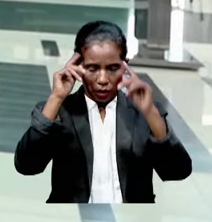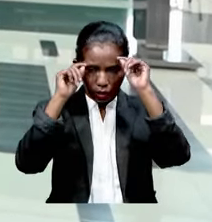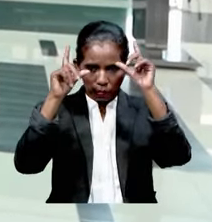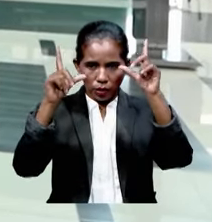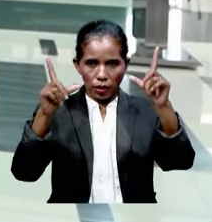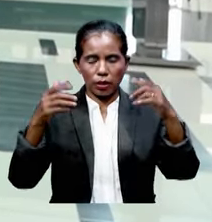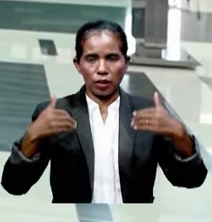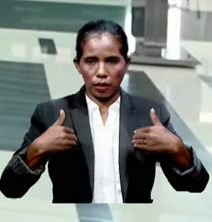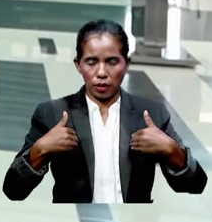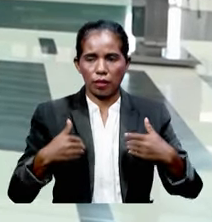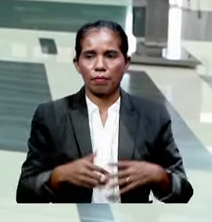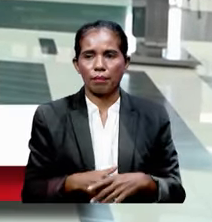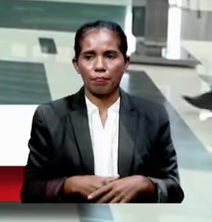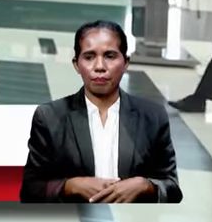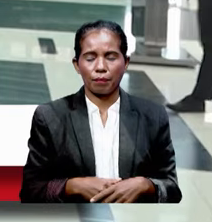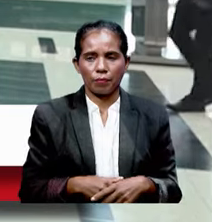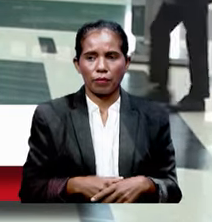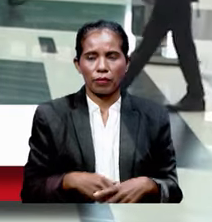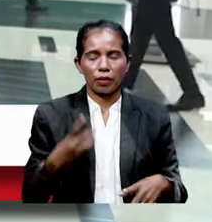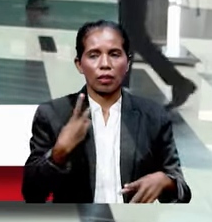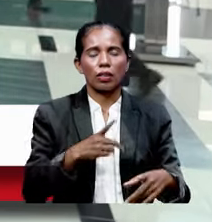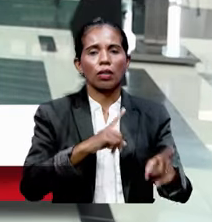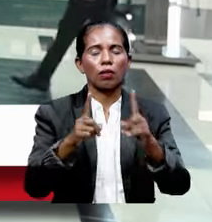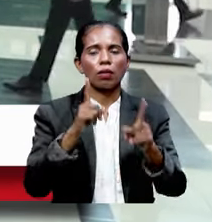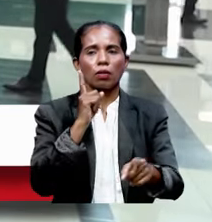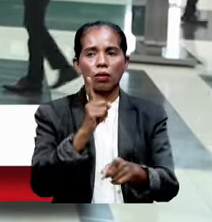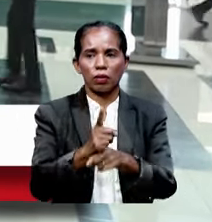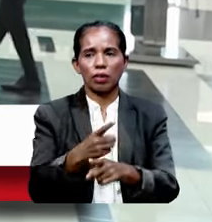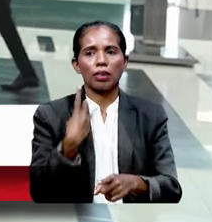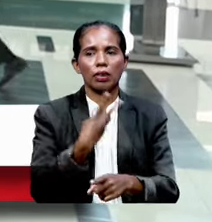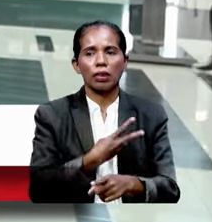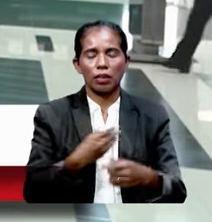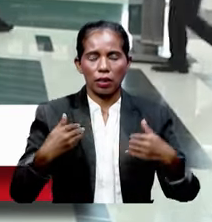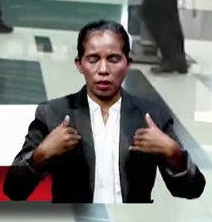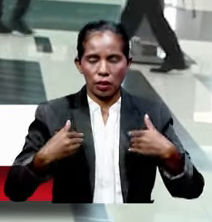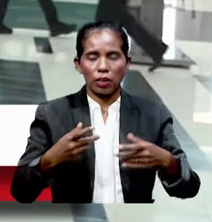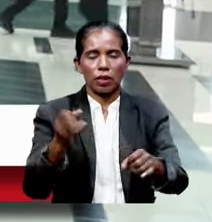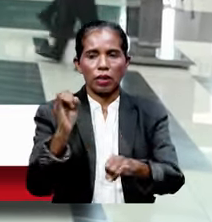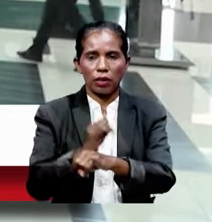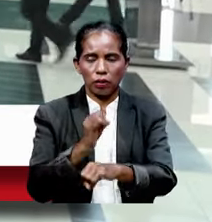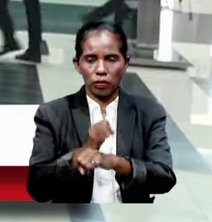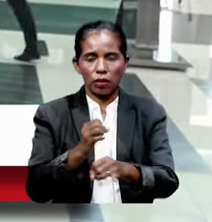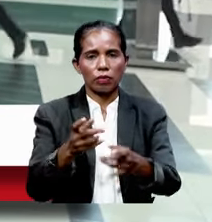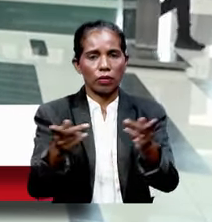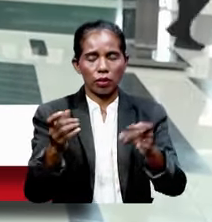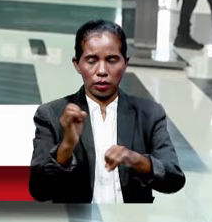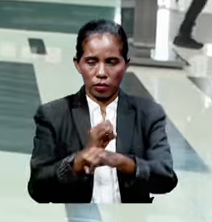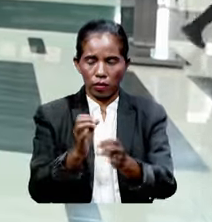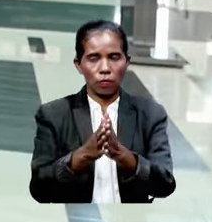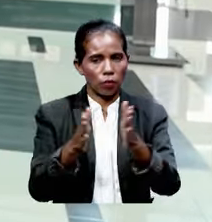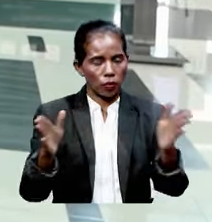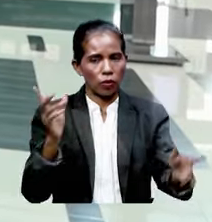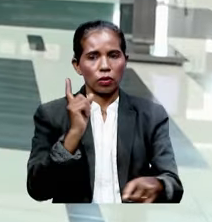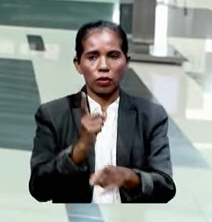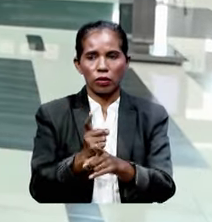e a. Ita kolela los ita iha area industria ne benene potensial bote tebes i dia